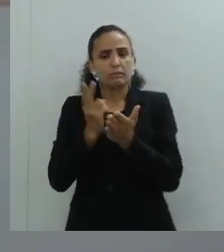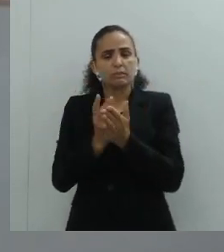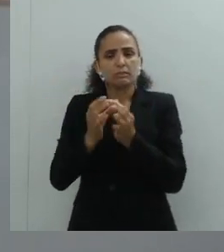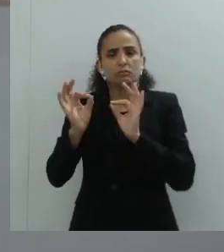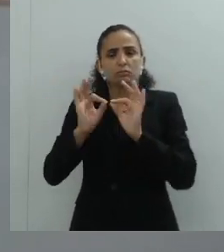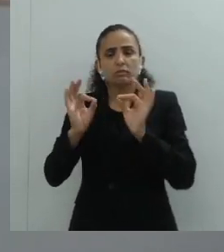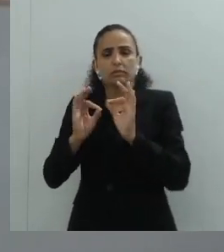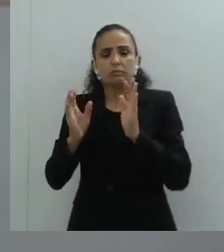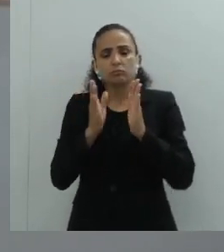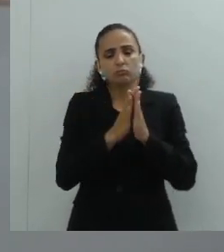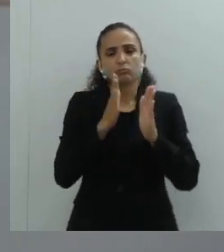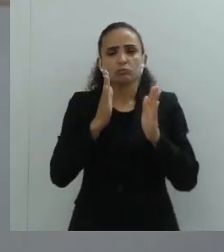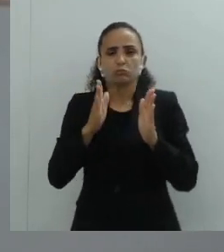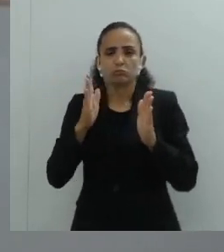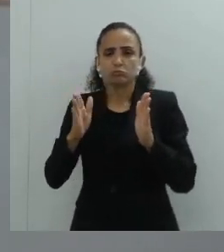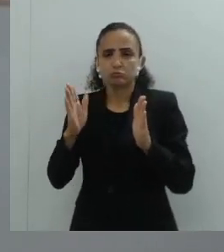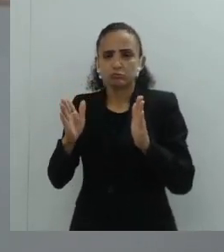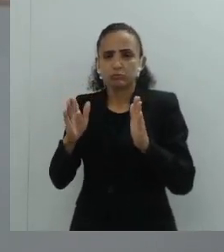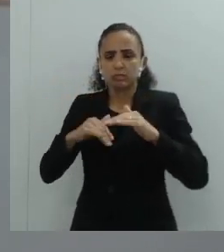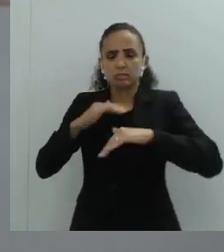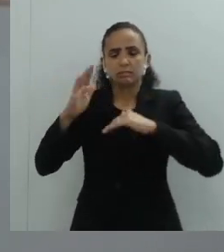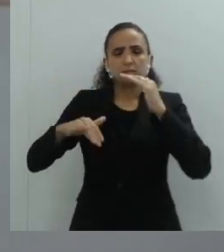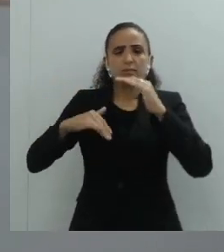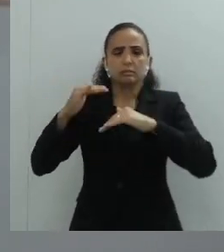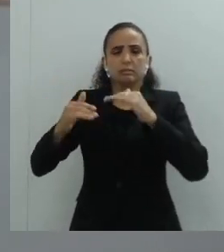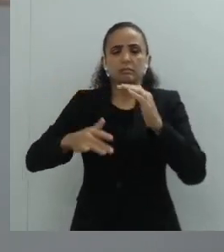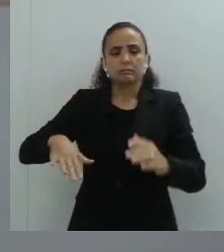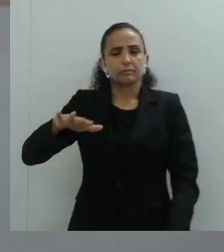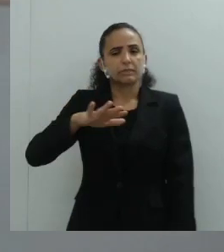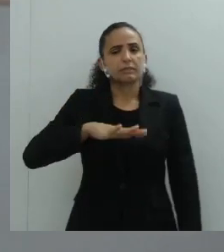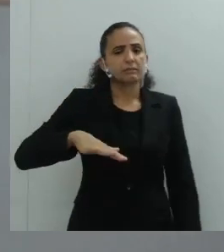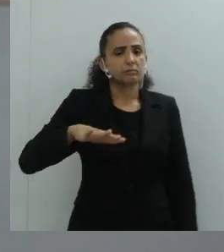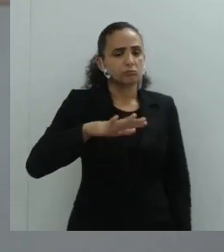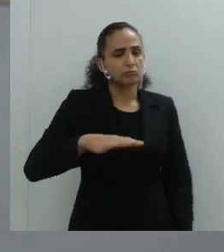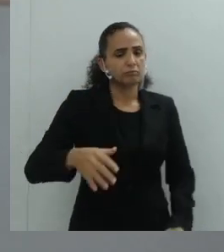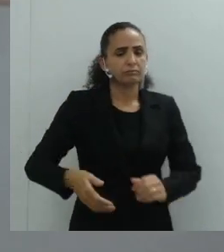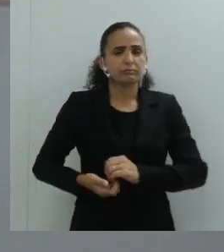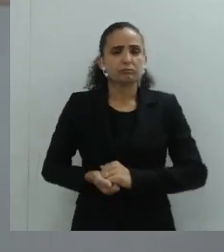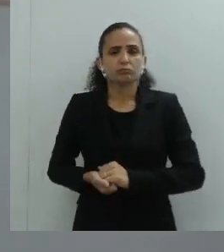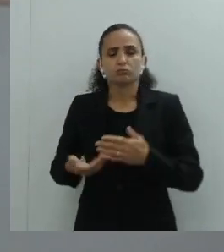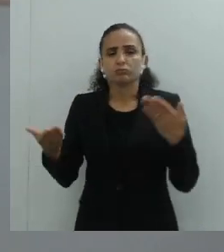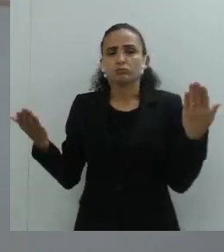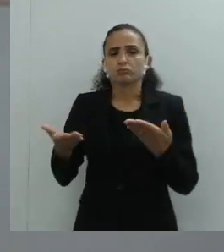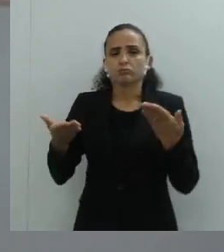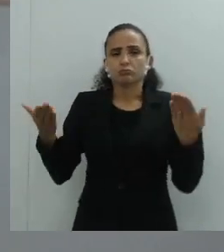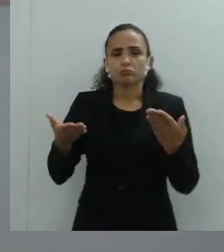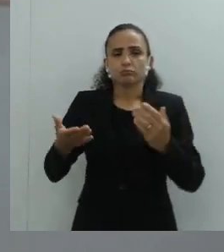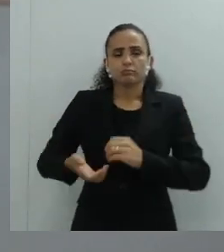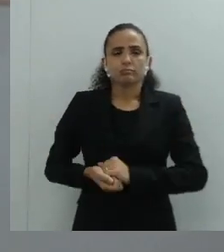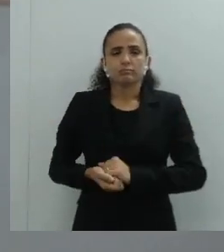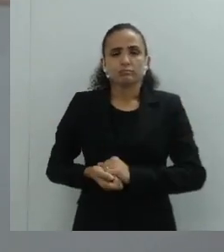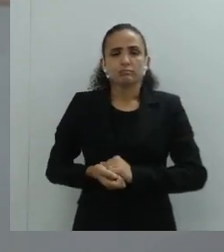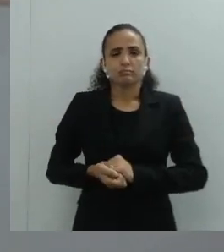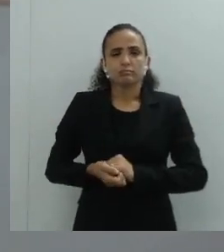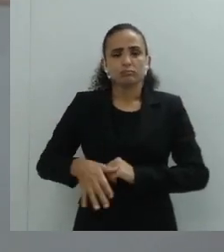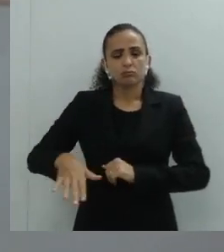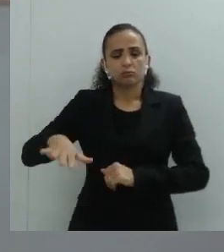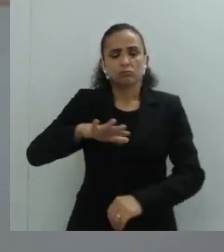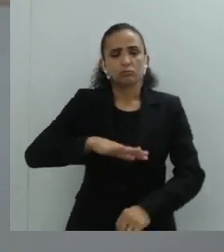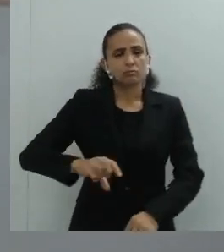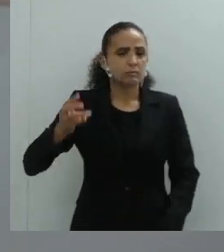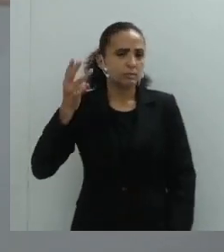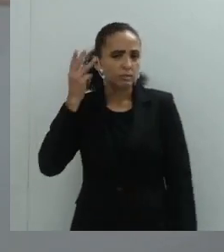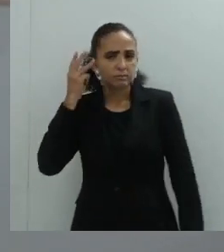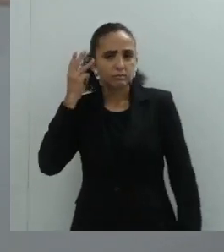isso trouxeram, né, um grande desenvolvimento para aquela região. A gente tem hoje um sítio arqueológico em Machu